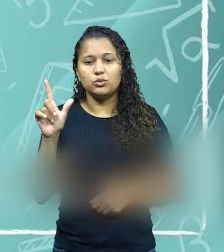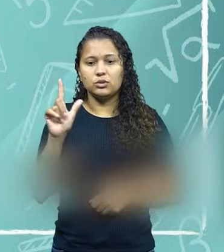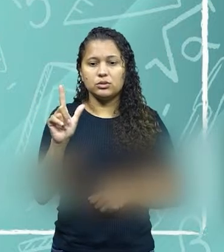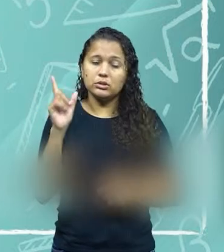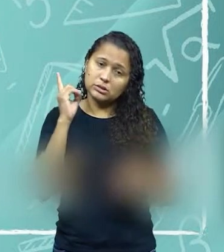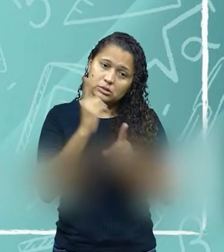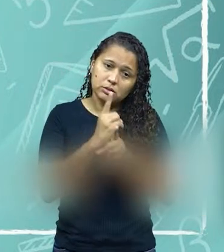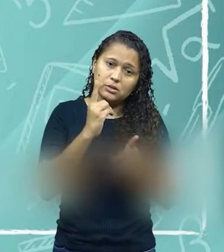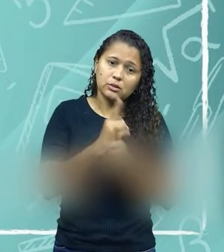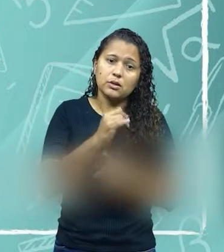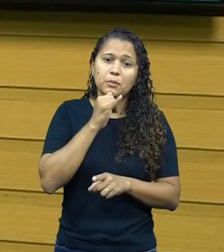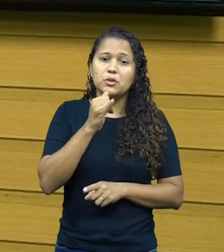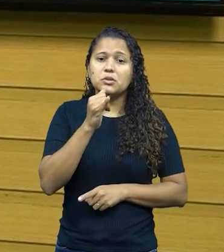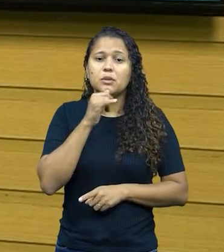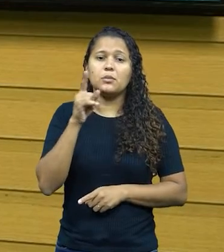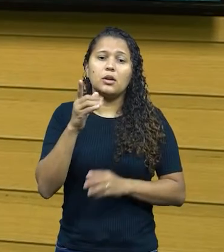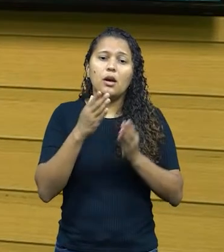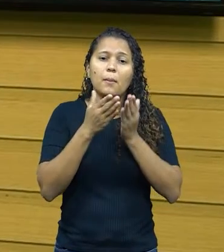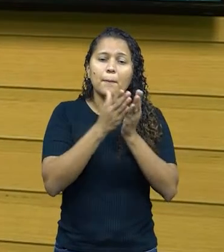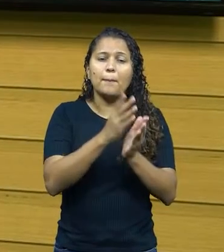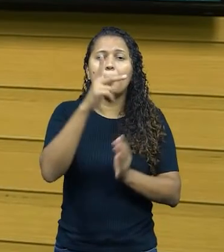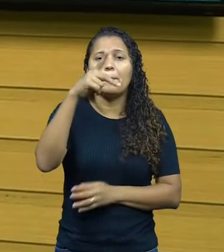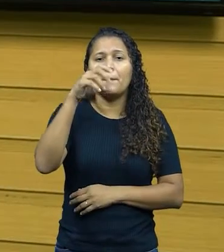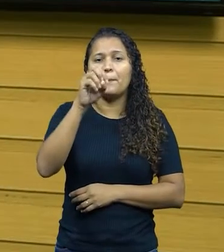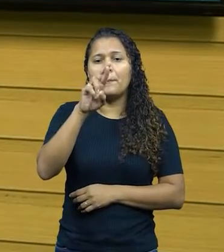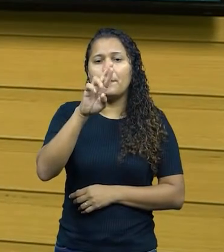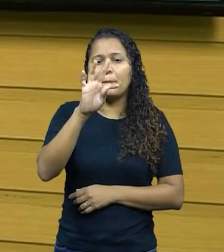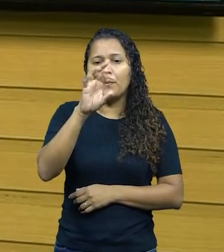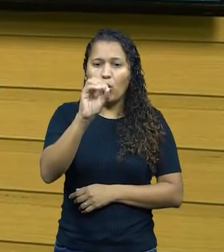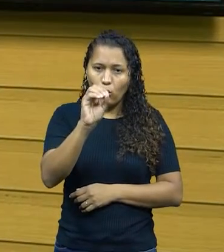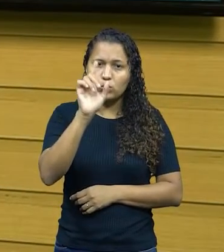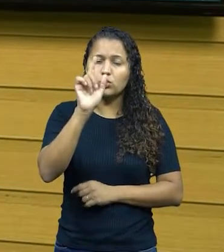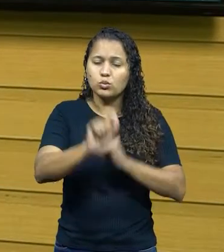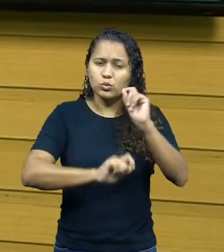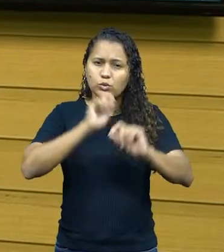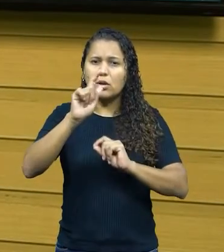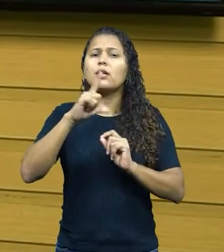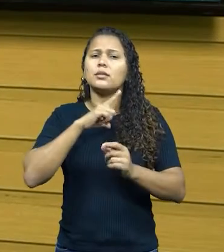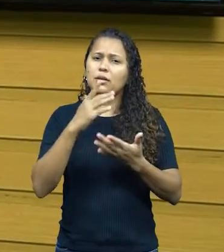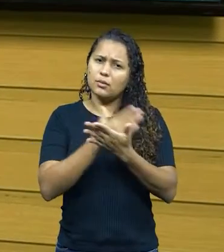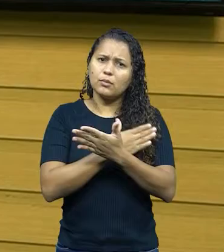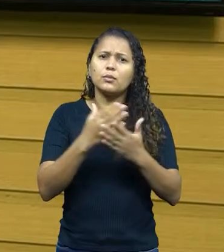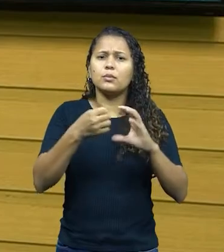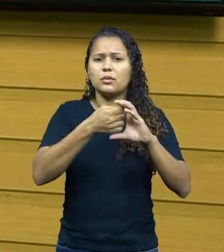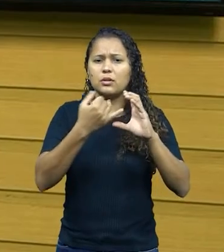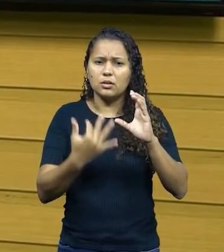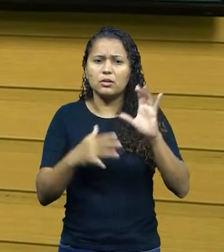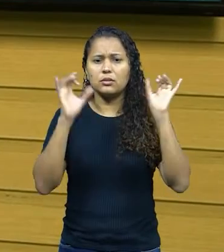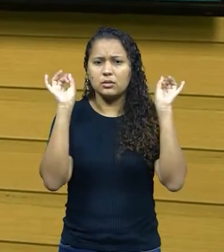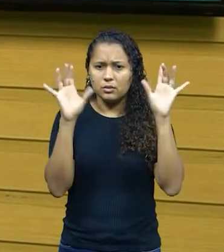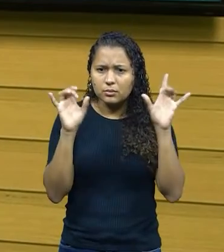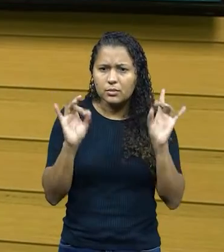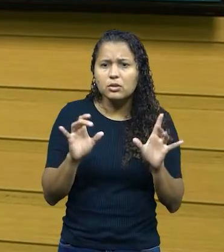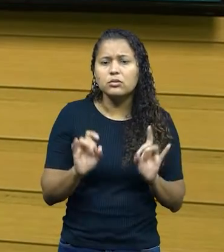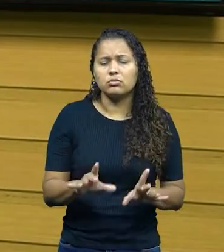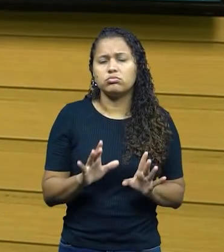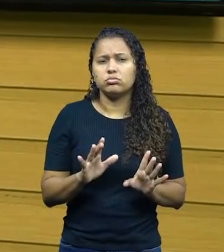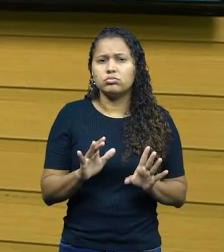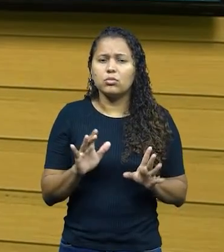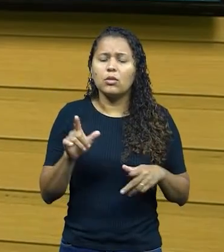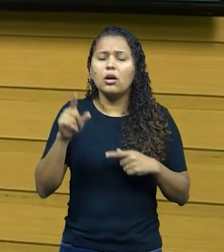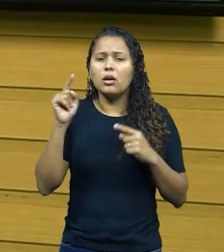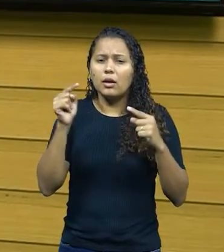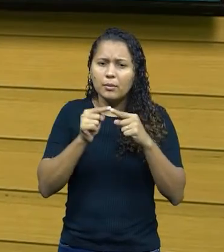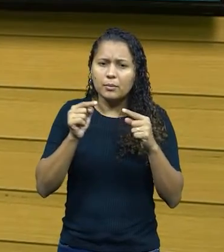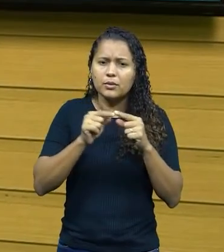pode encontrar, por exemplo, nos portos. O porto, ele é um ambiente que tem suas características específicas.